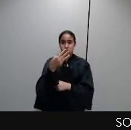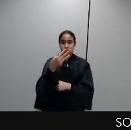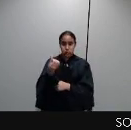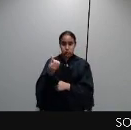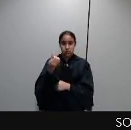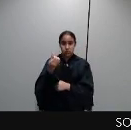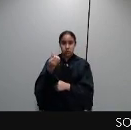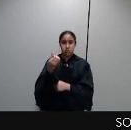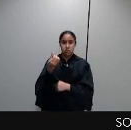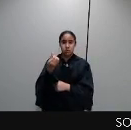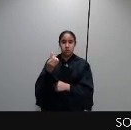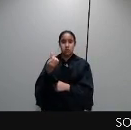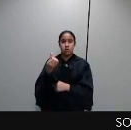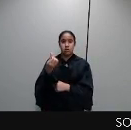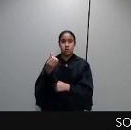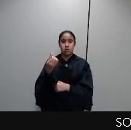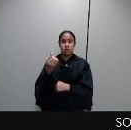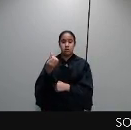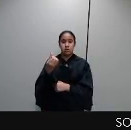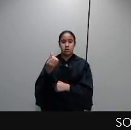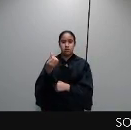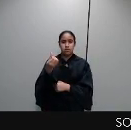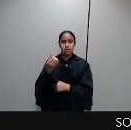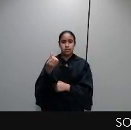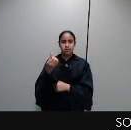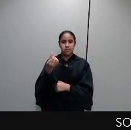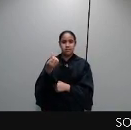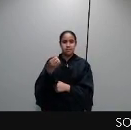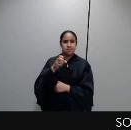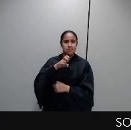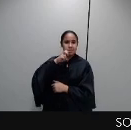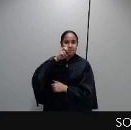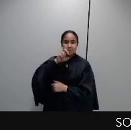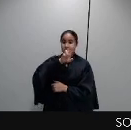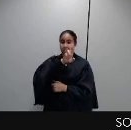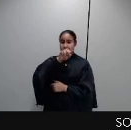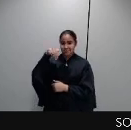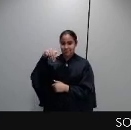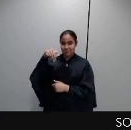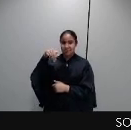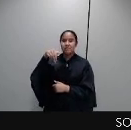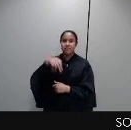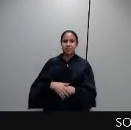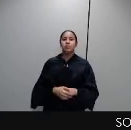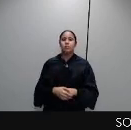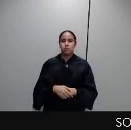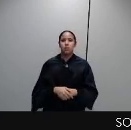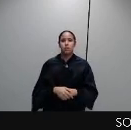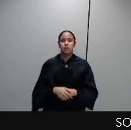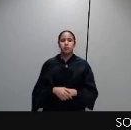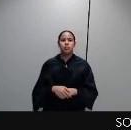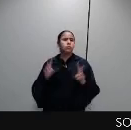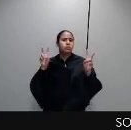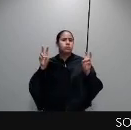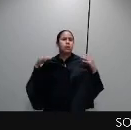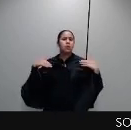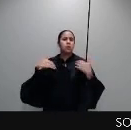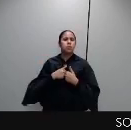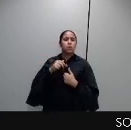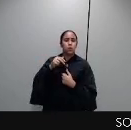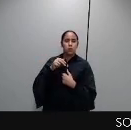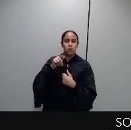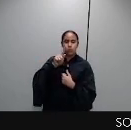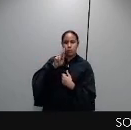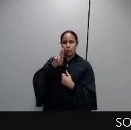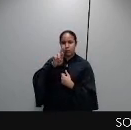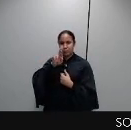do Rio Grande do Norte o destaque foi feito pelo Ministro pequena e com a permissão do ministro relator é o ministro Napoleão